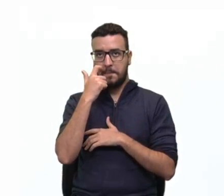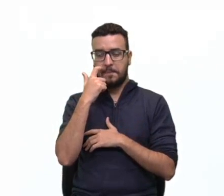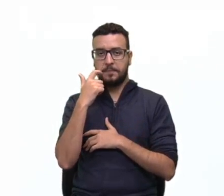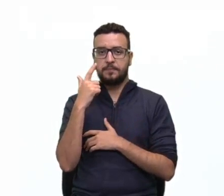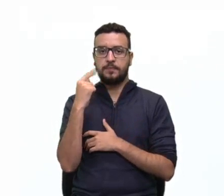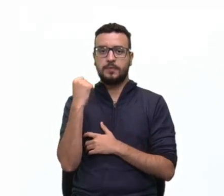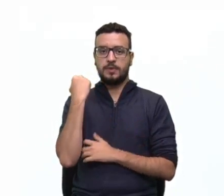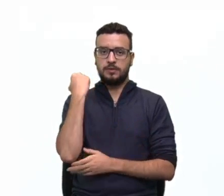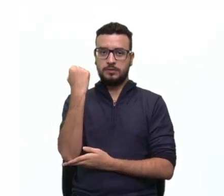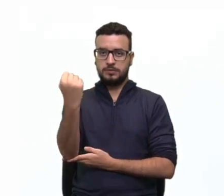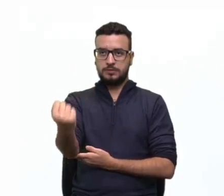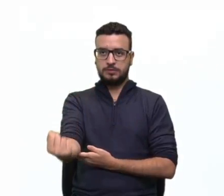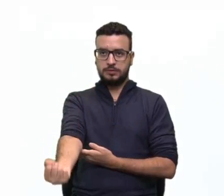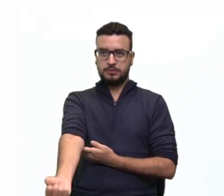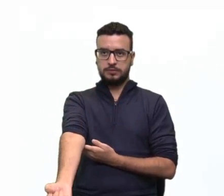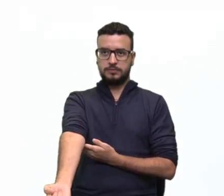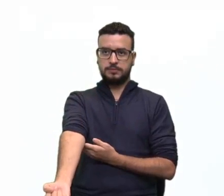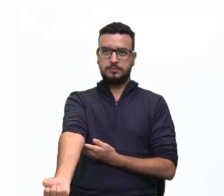a flexão,